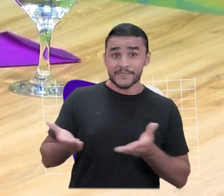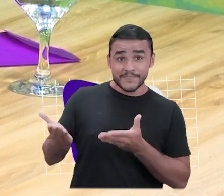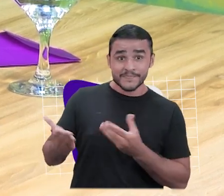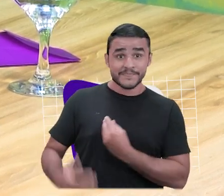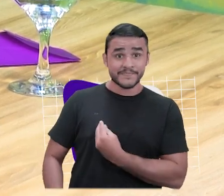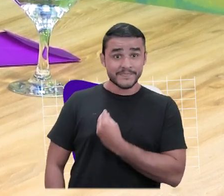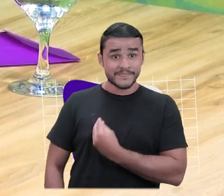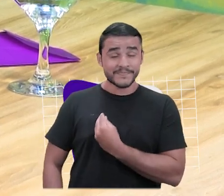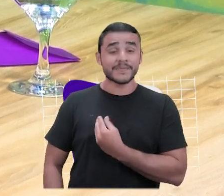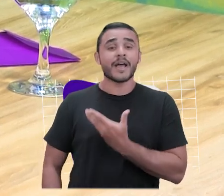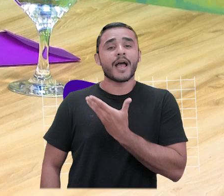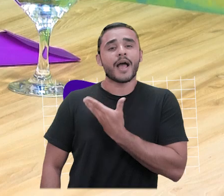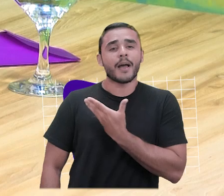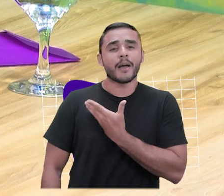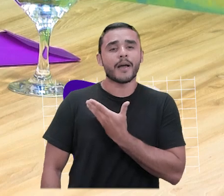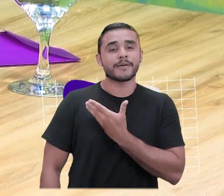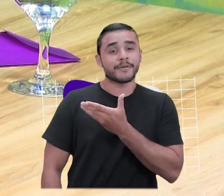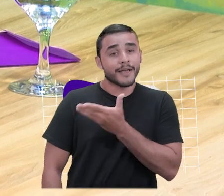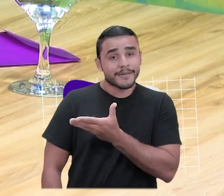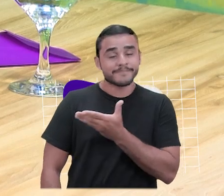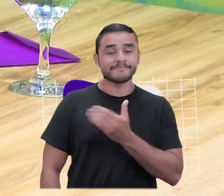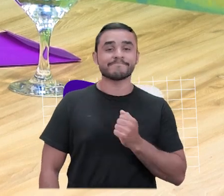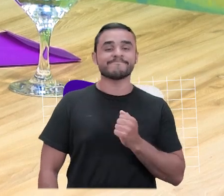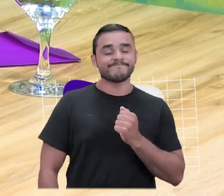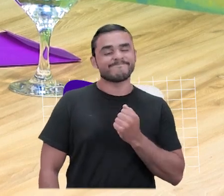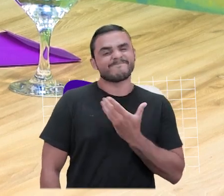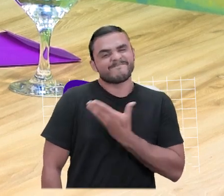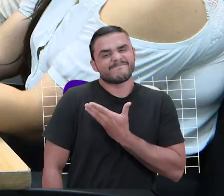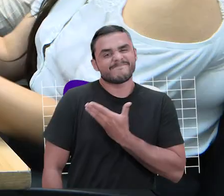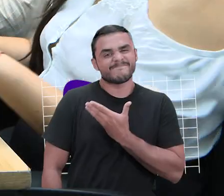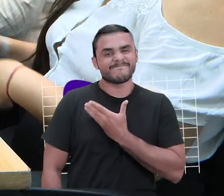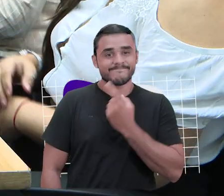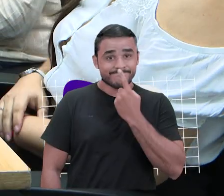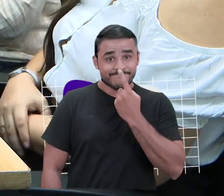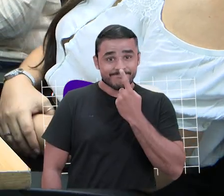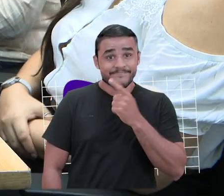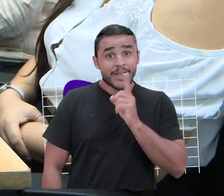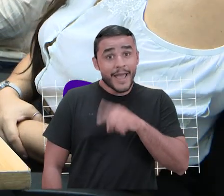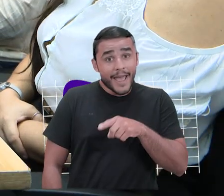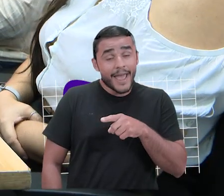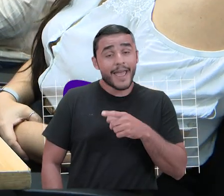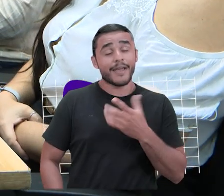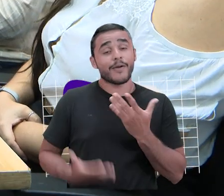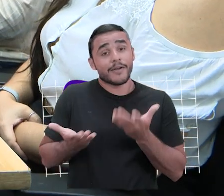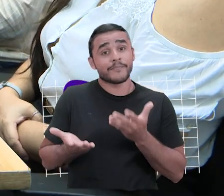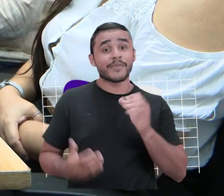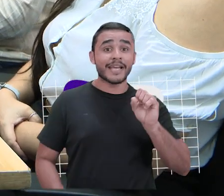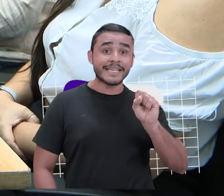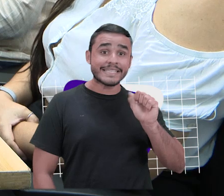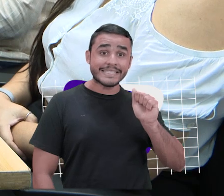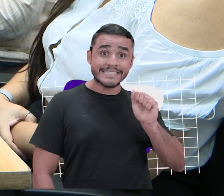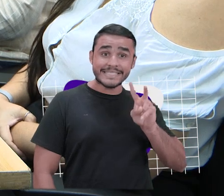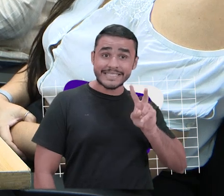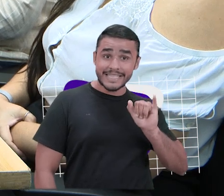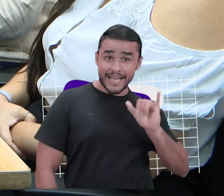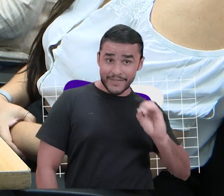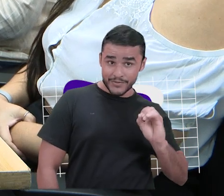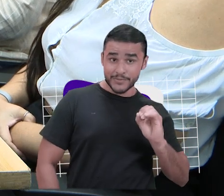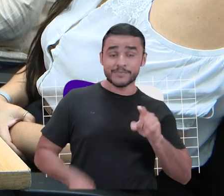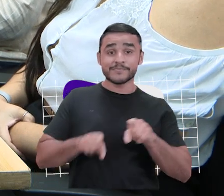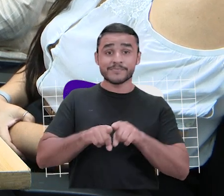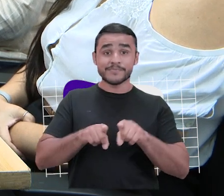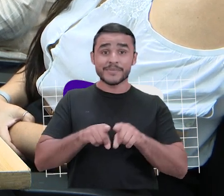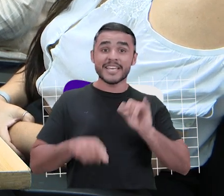com meus amigos pessoais, na verdade, e de trabalho, que é Sávio Mota e